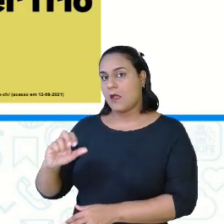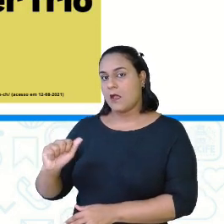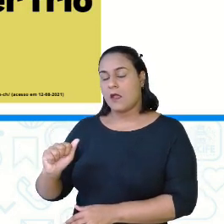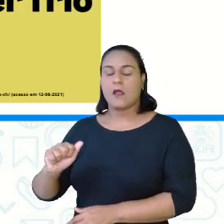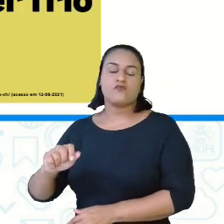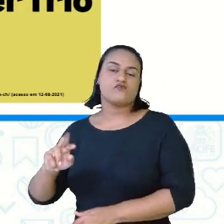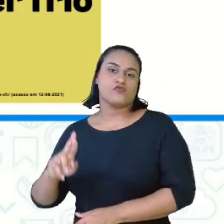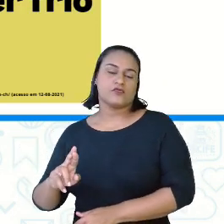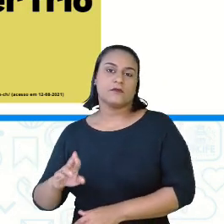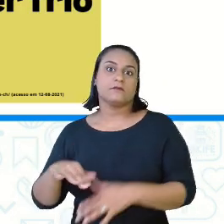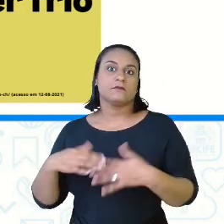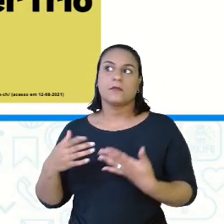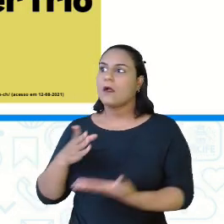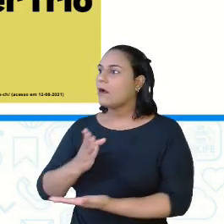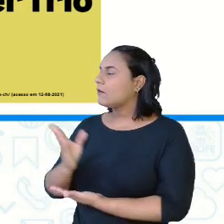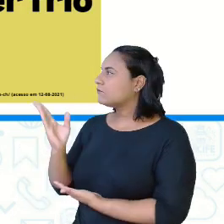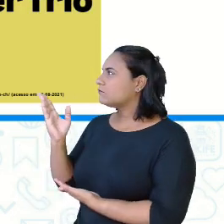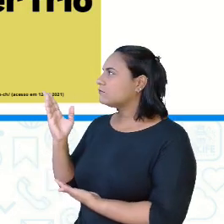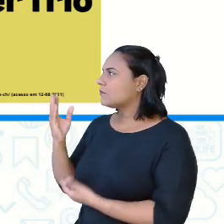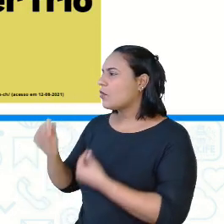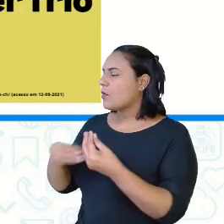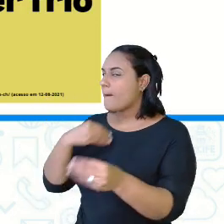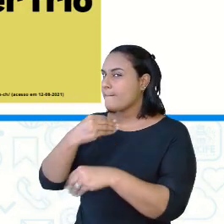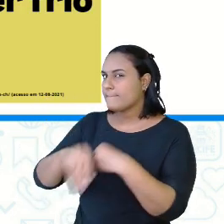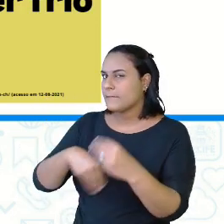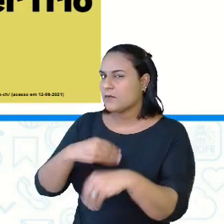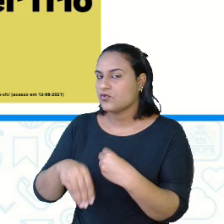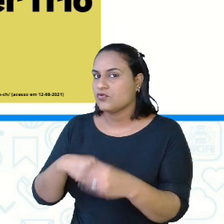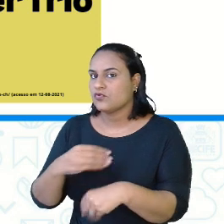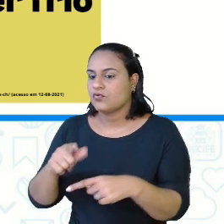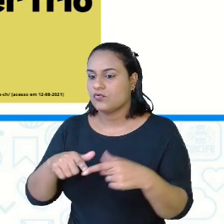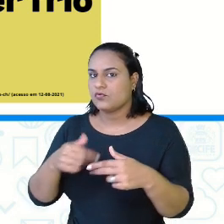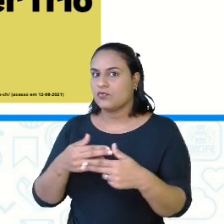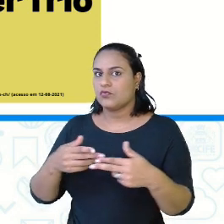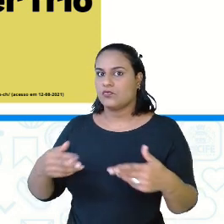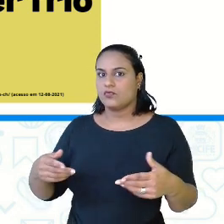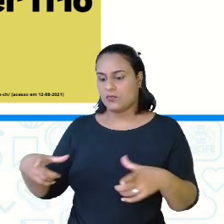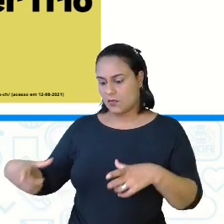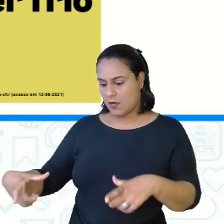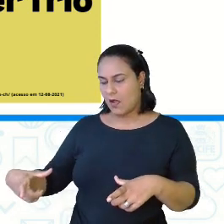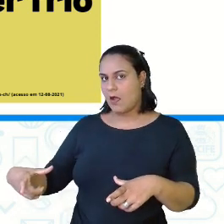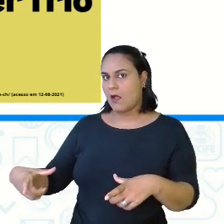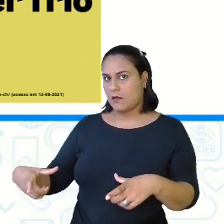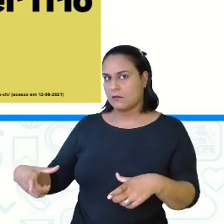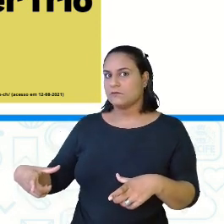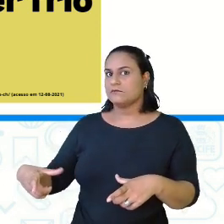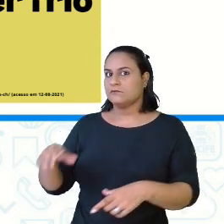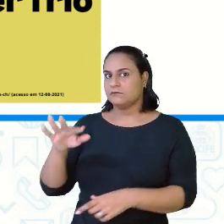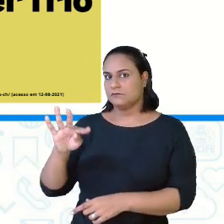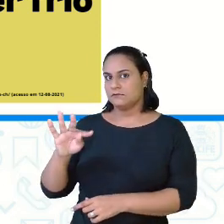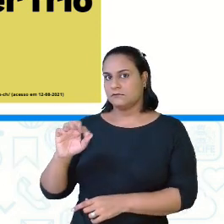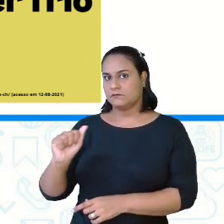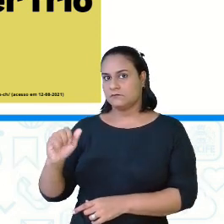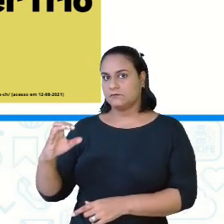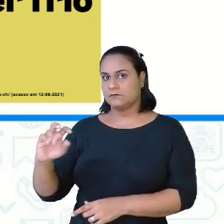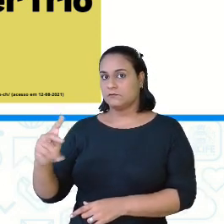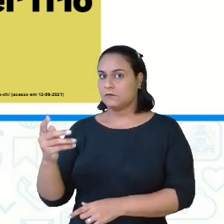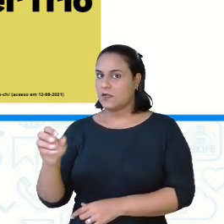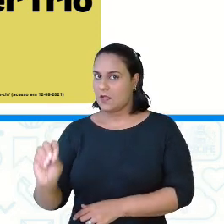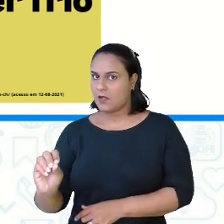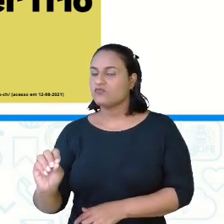E a cobertura? Misture todos os ingredientes da cobertura em um tacho. tacho com CH.